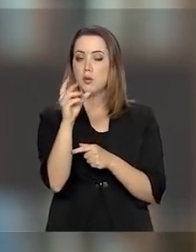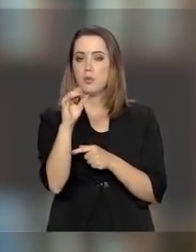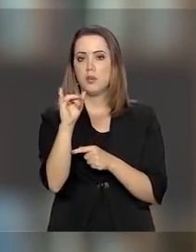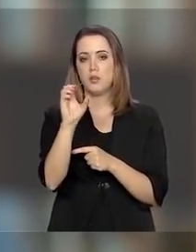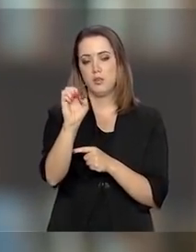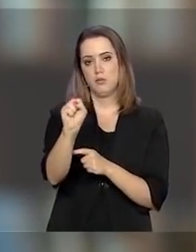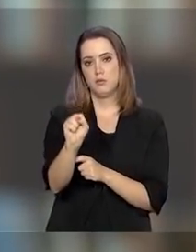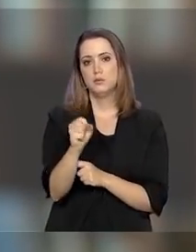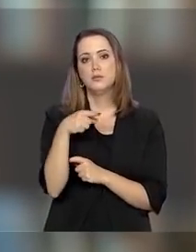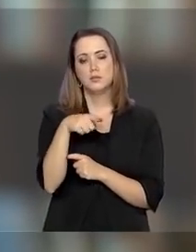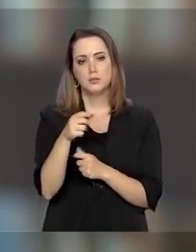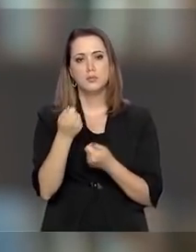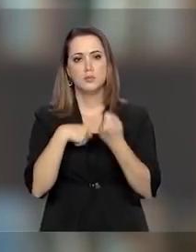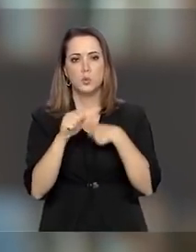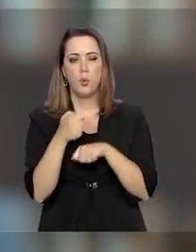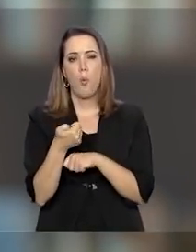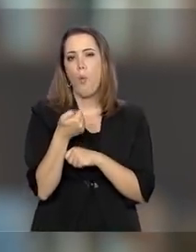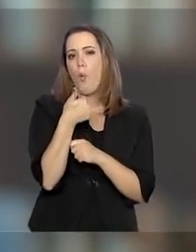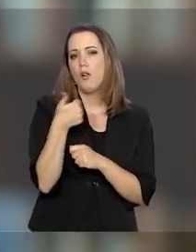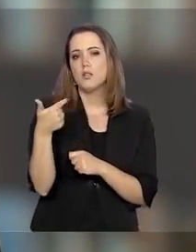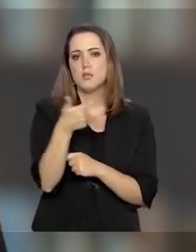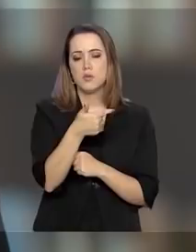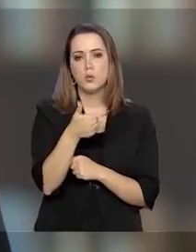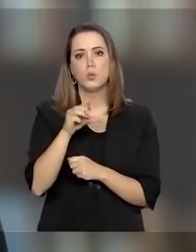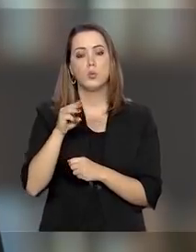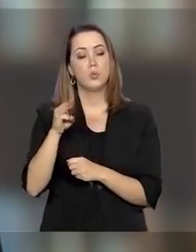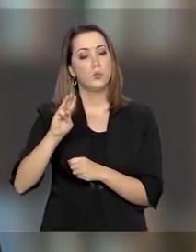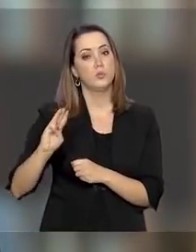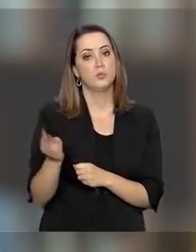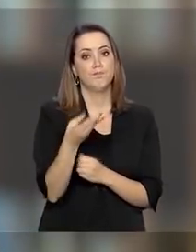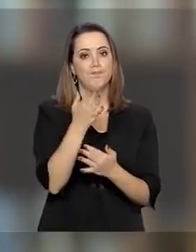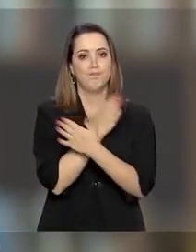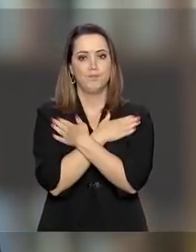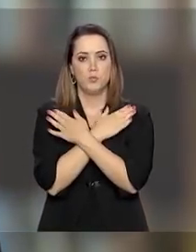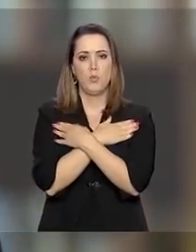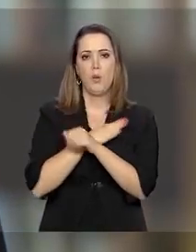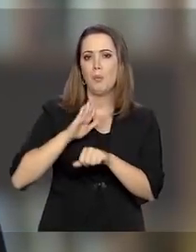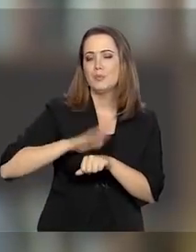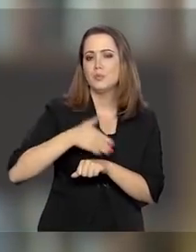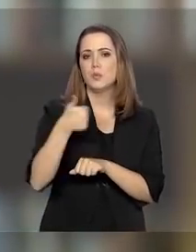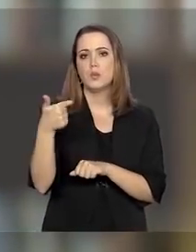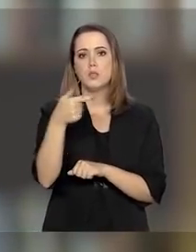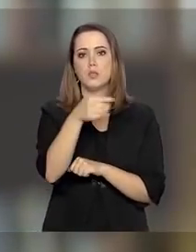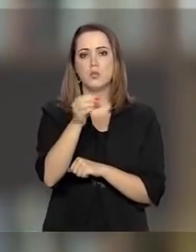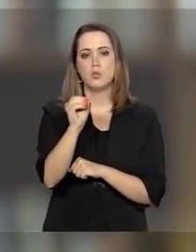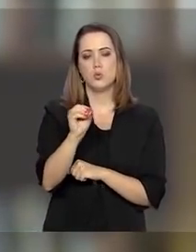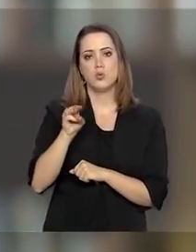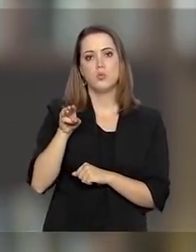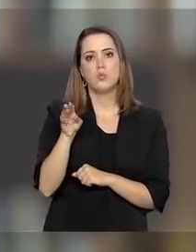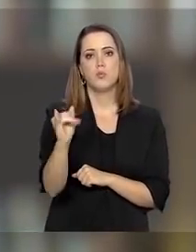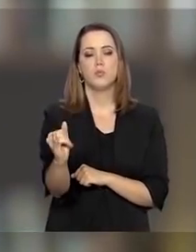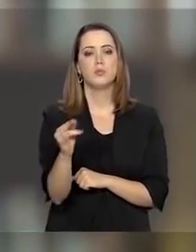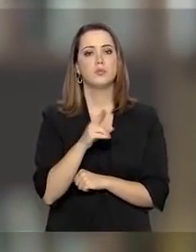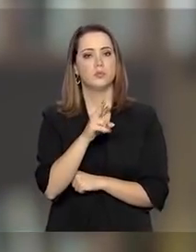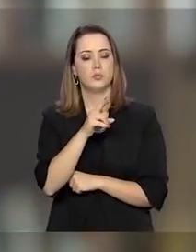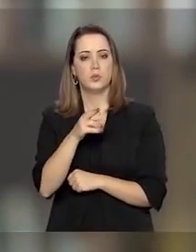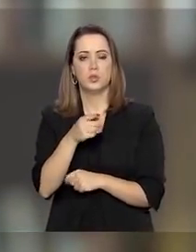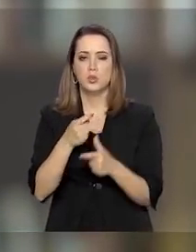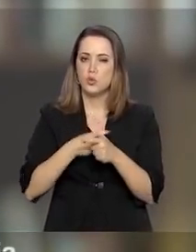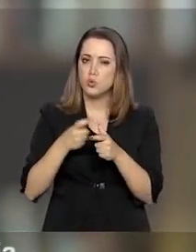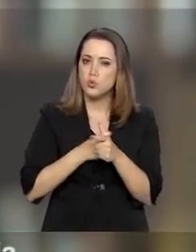econômica são quase 12 milhões de desempregados e mais de 170 bilhões de déficit nas contas